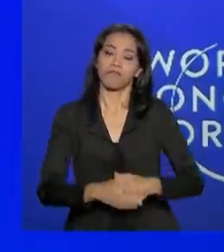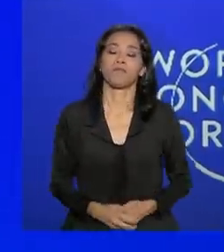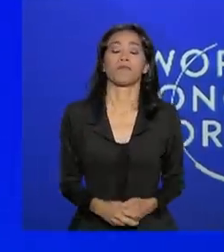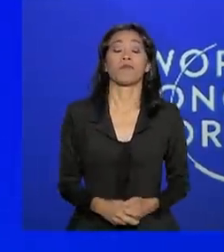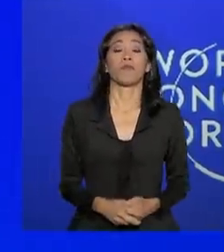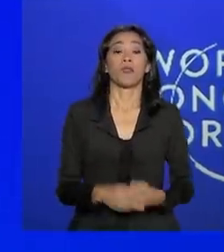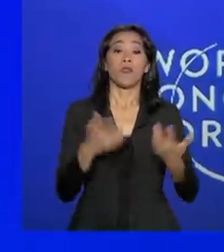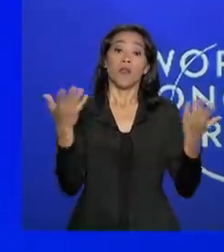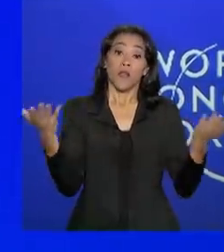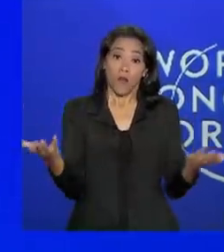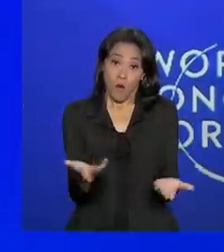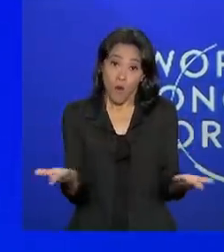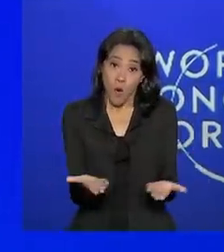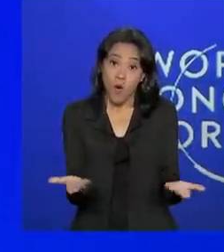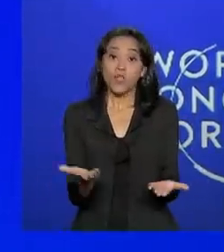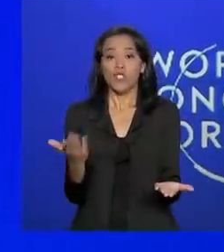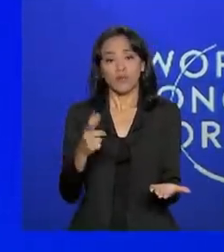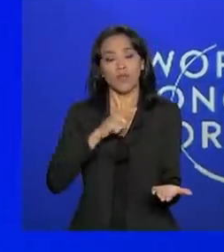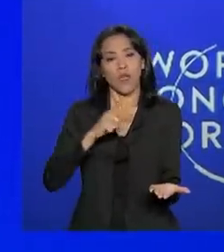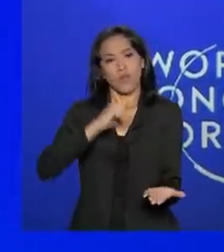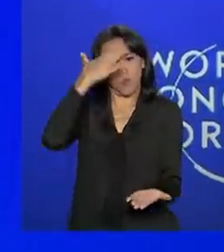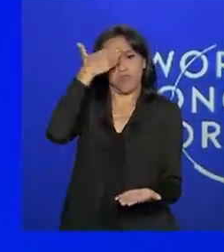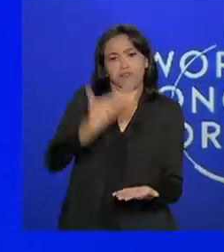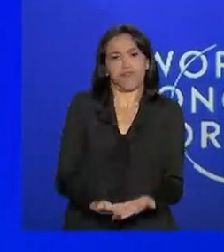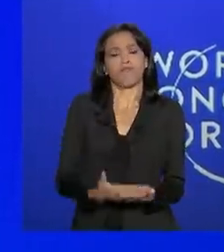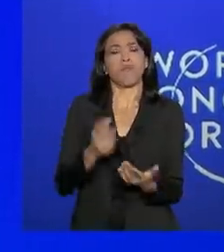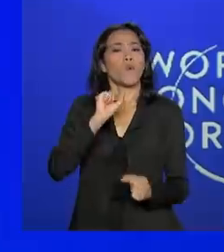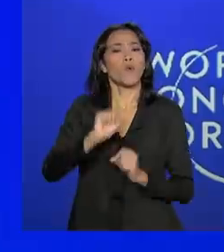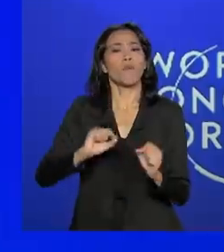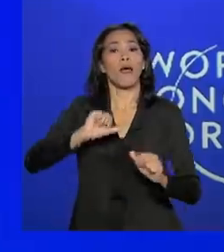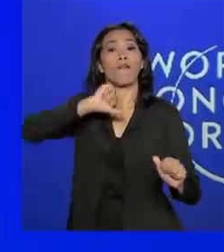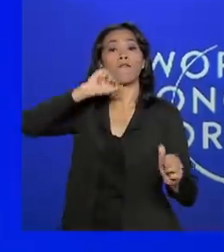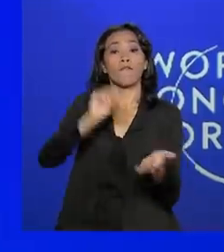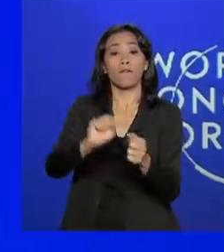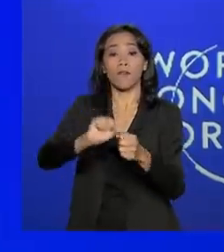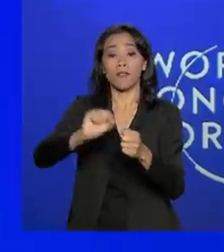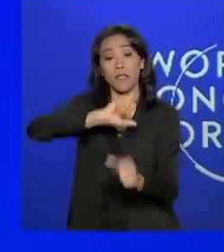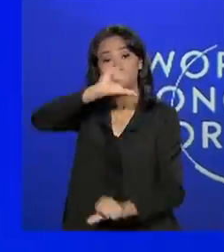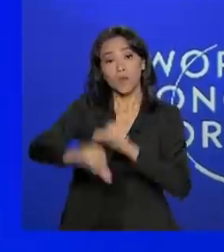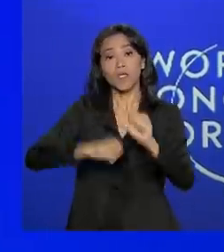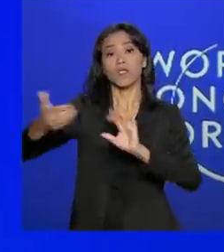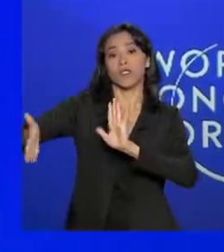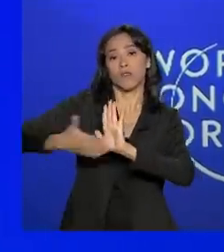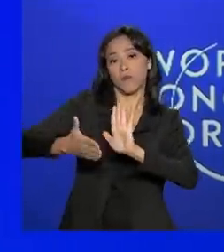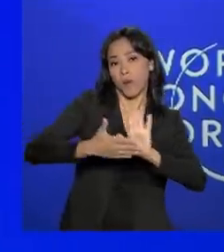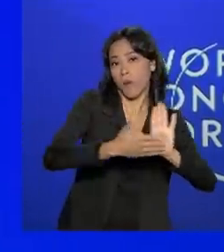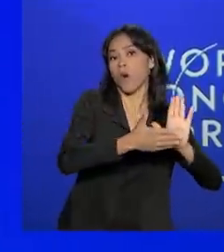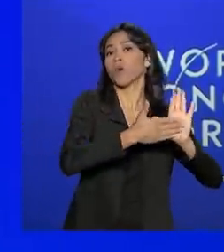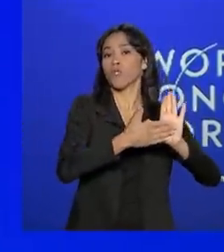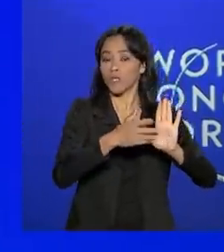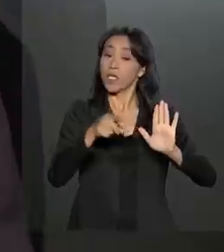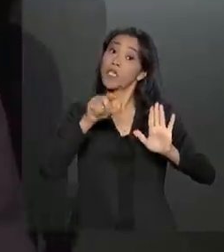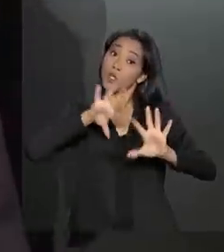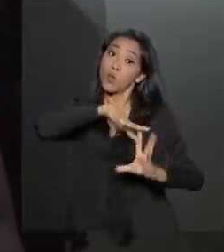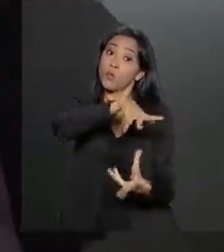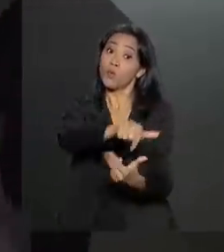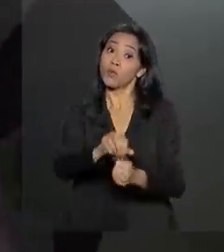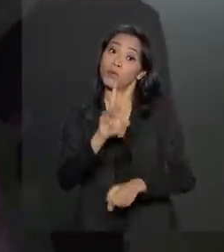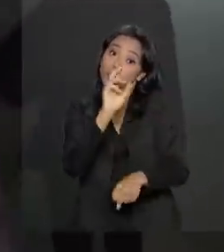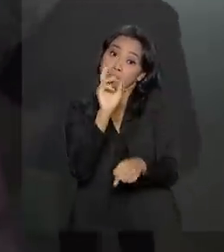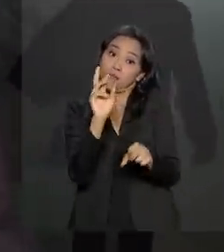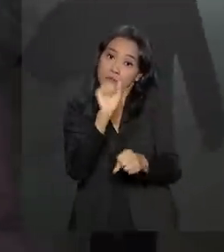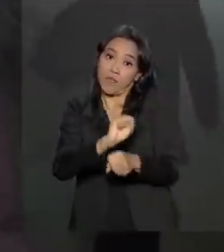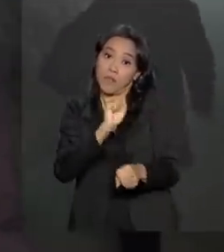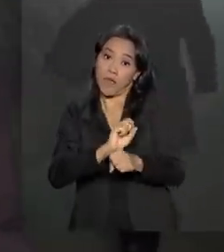Gozamos de credibilidade para fazer as reformas que precisamos e que o mundo espera de todos nós. O presidente